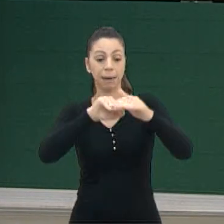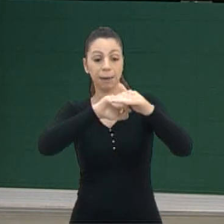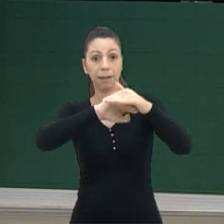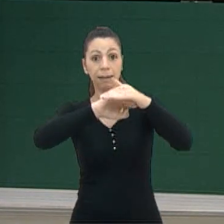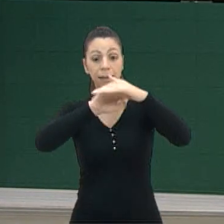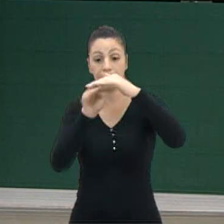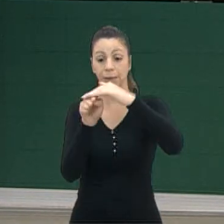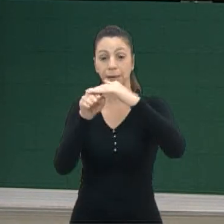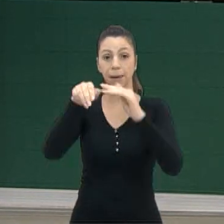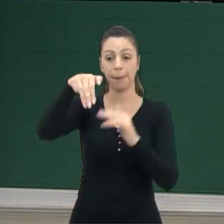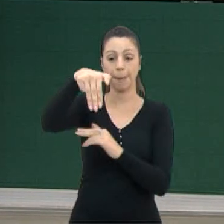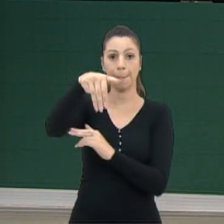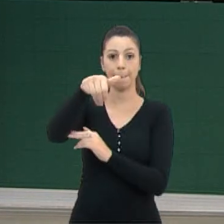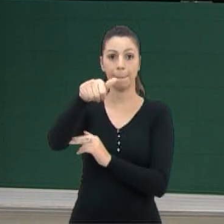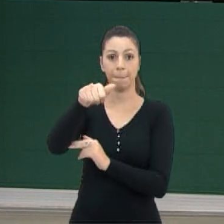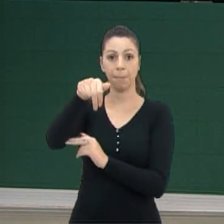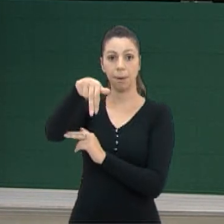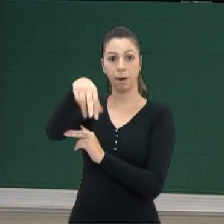manto.